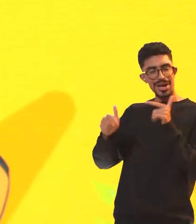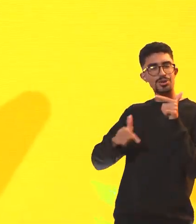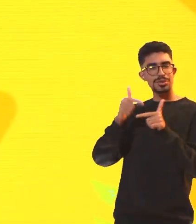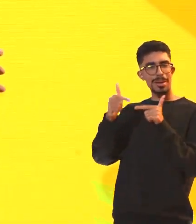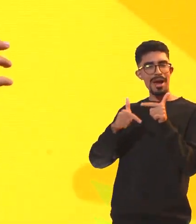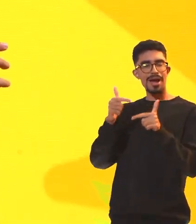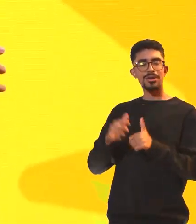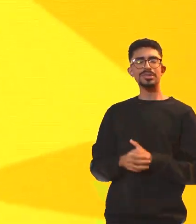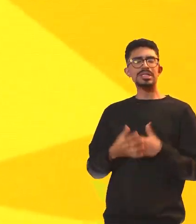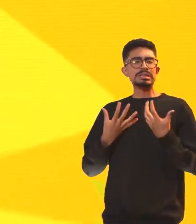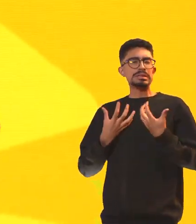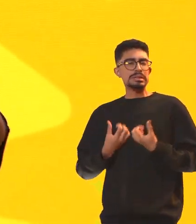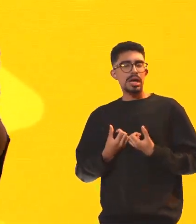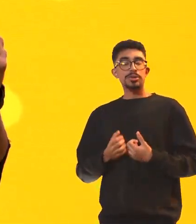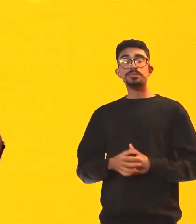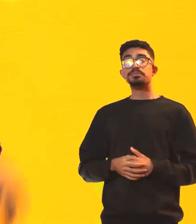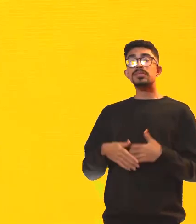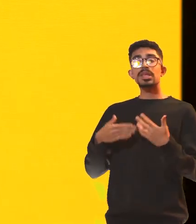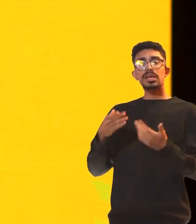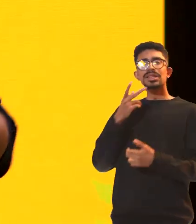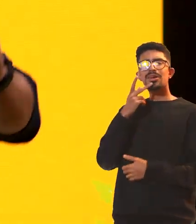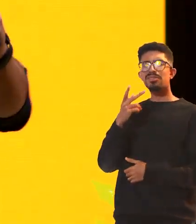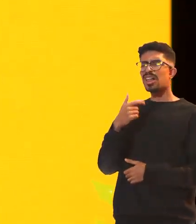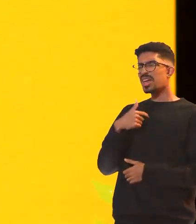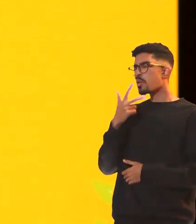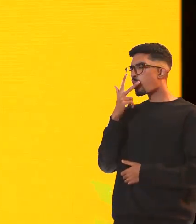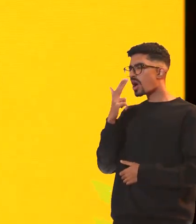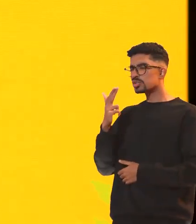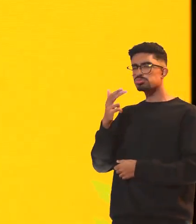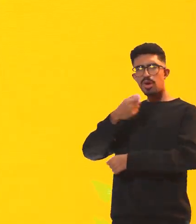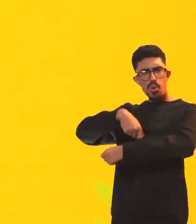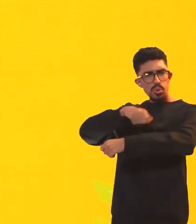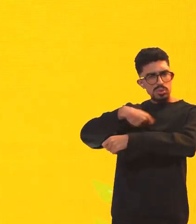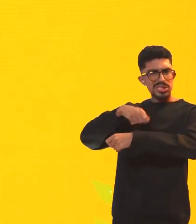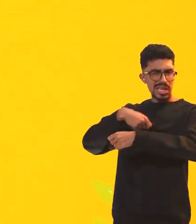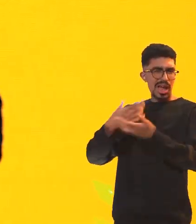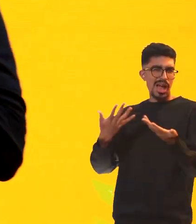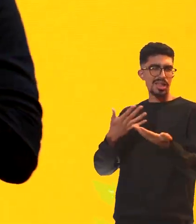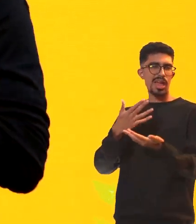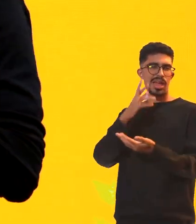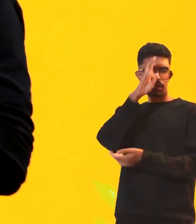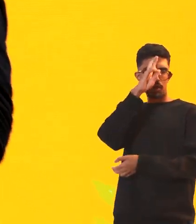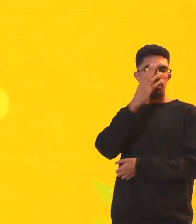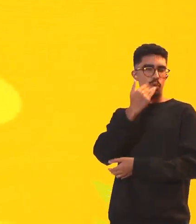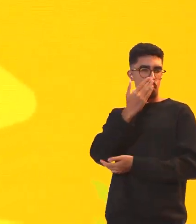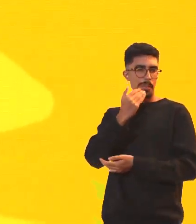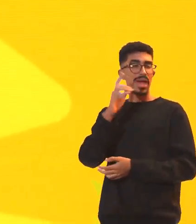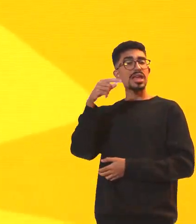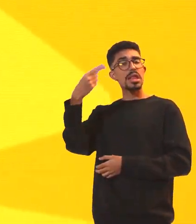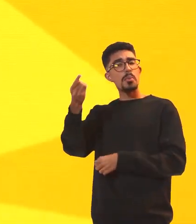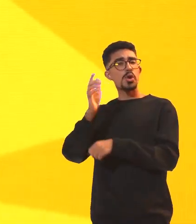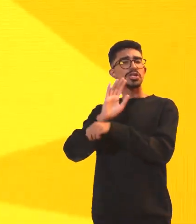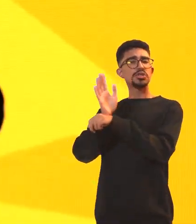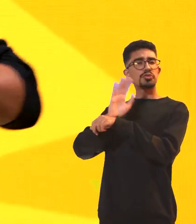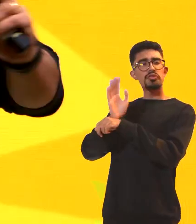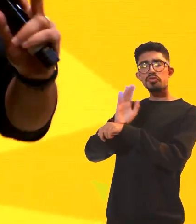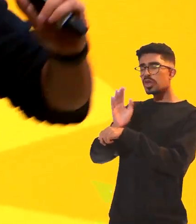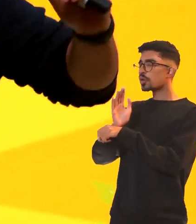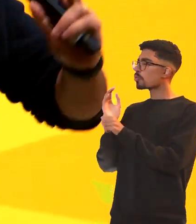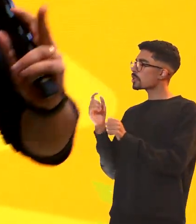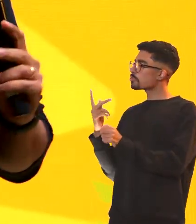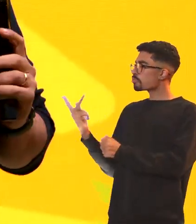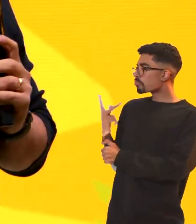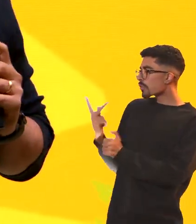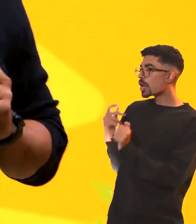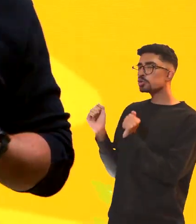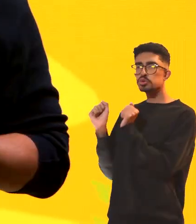pouco antes, e pensa assim, poxa, acho que eu vou cozinhar alguma coisa, a gente vai fazer alguma coisa para comer, depois disso a gente assiste um filme, fica junto, ótimo, o programa